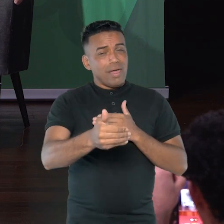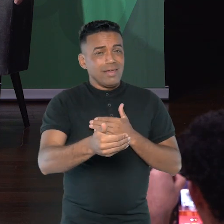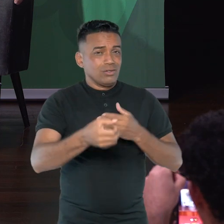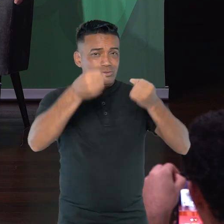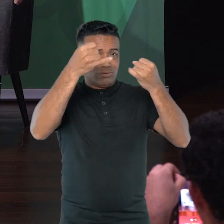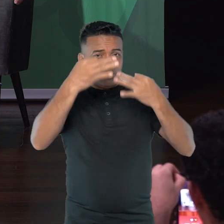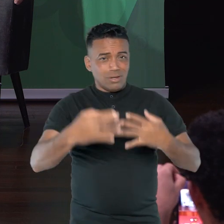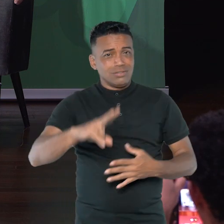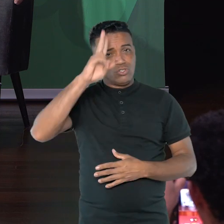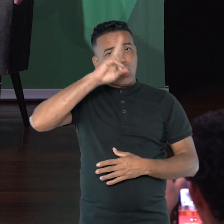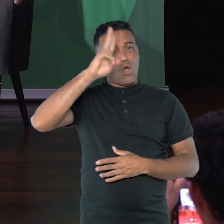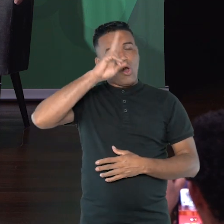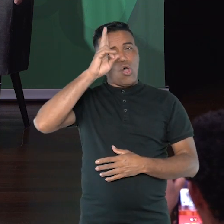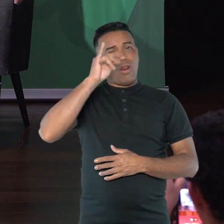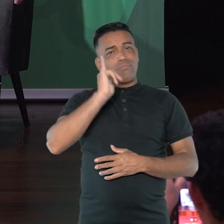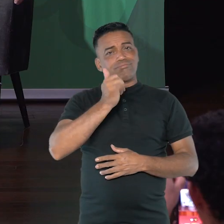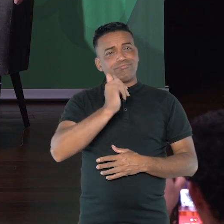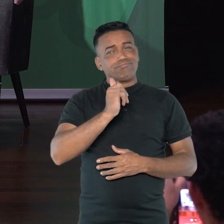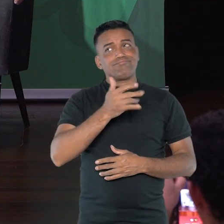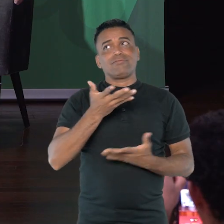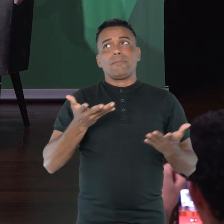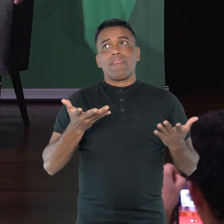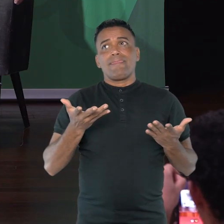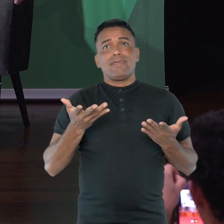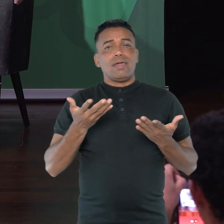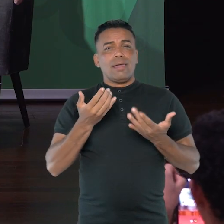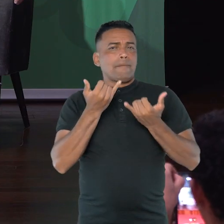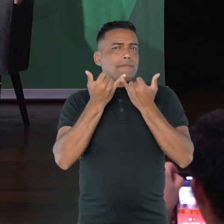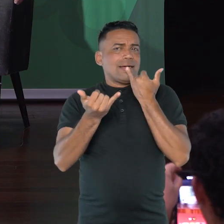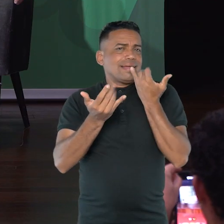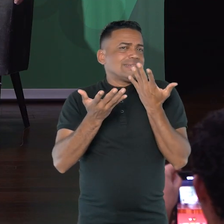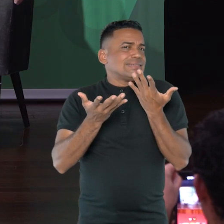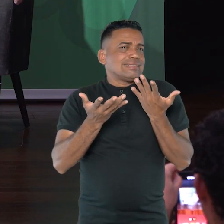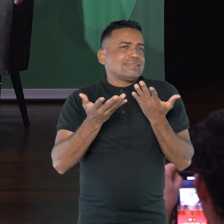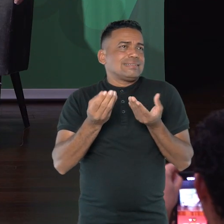narração, porque é meio que é como se fosse